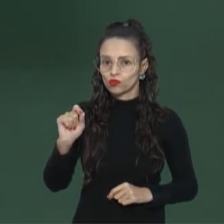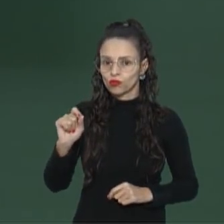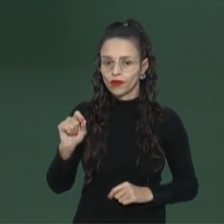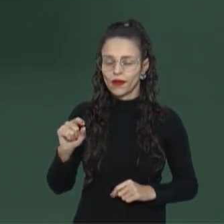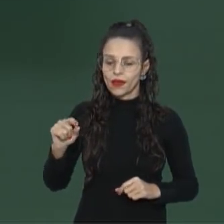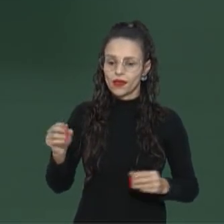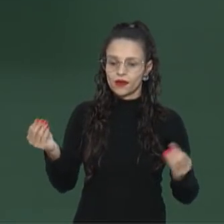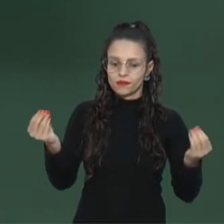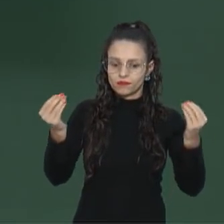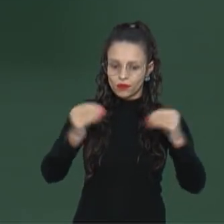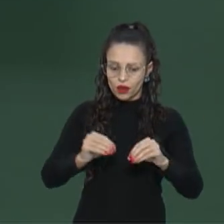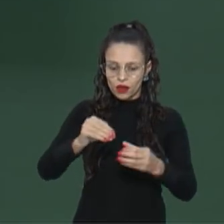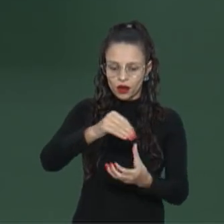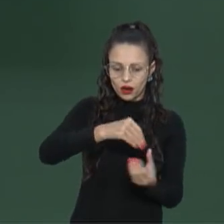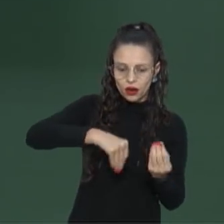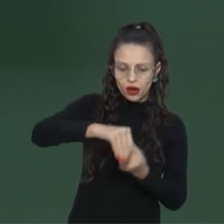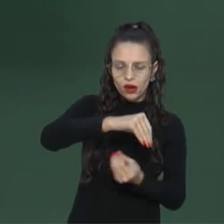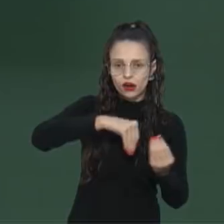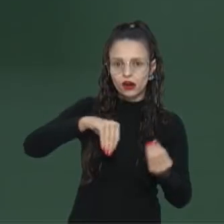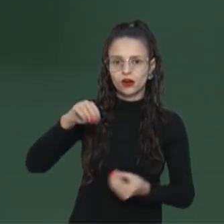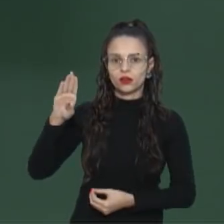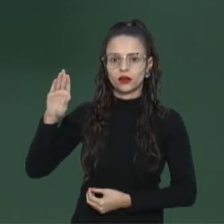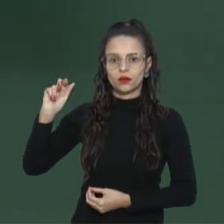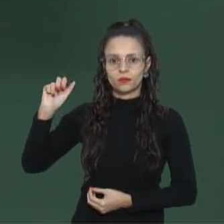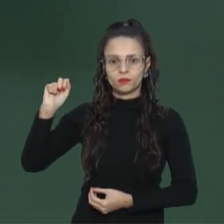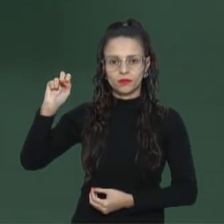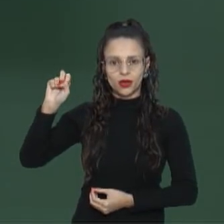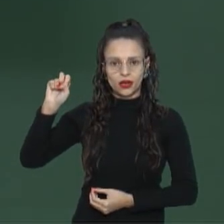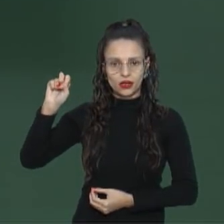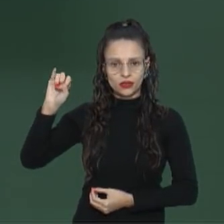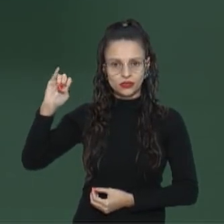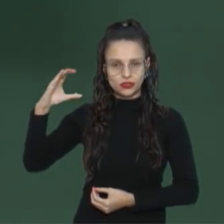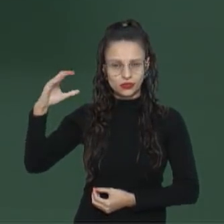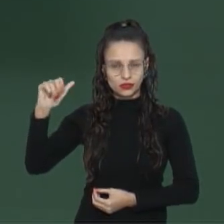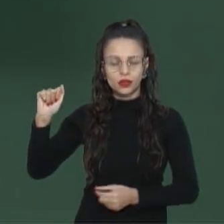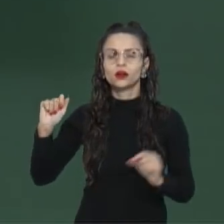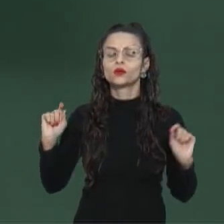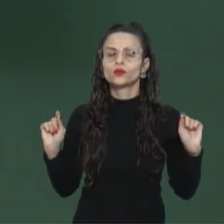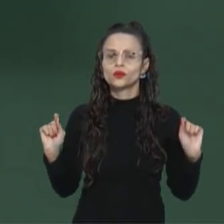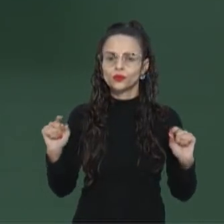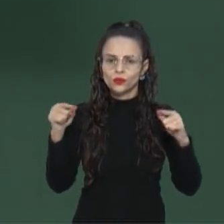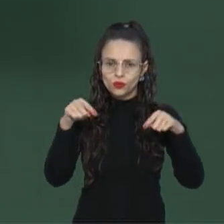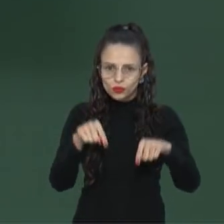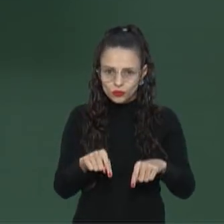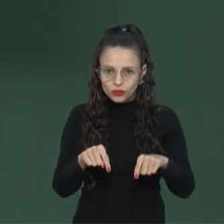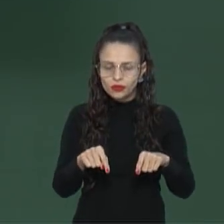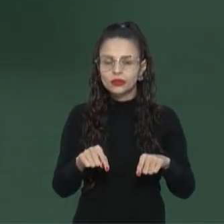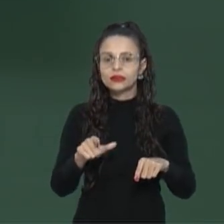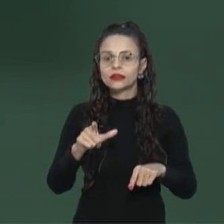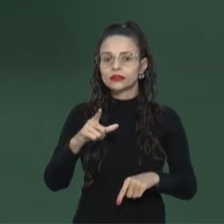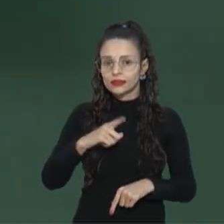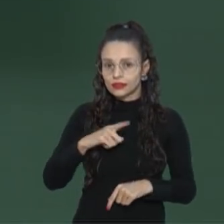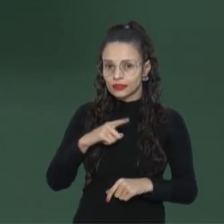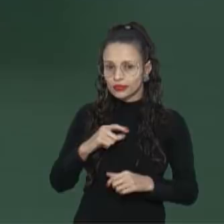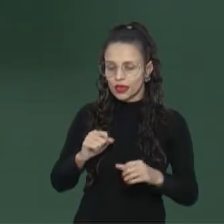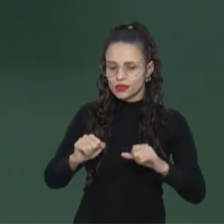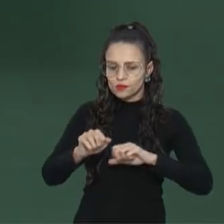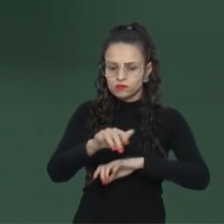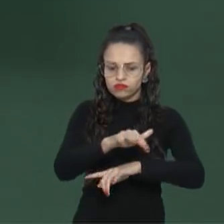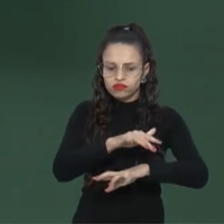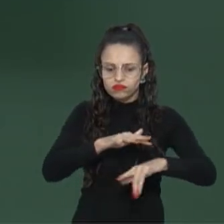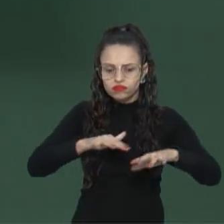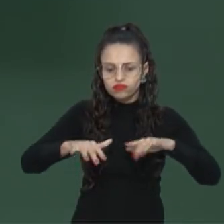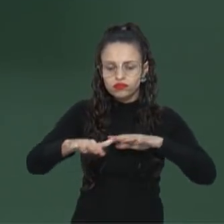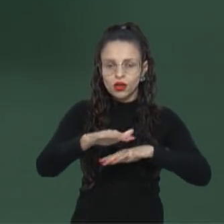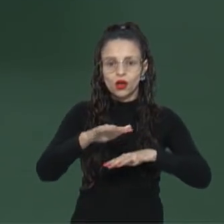básica. Quando ele é colocado numa solução básica, imaginamos a solução básica. Tem muito OH- sendo liberado